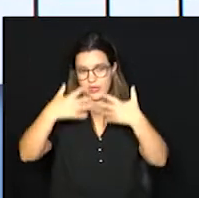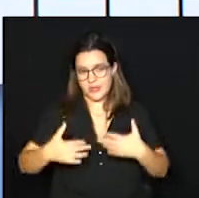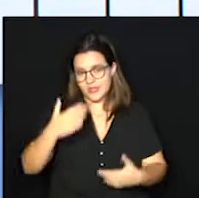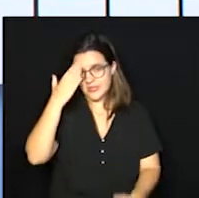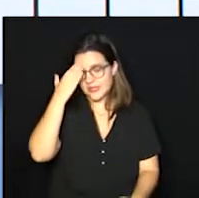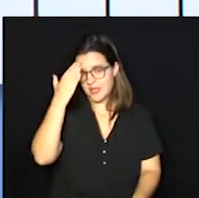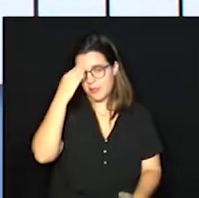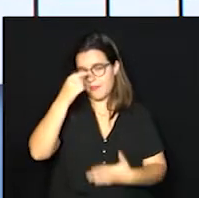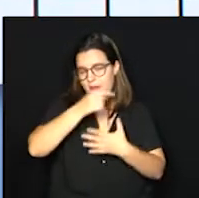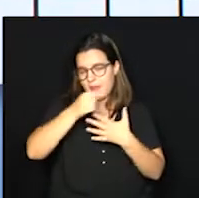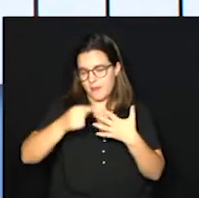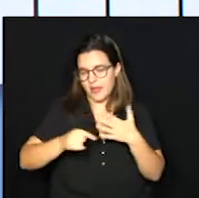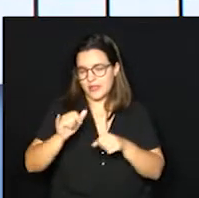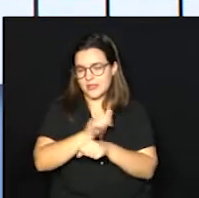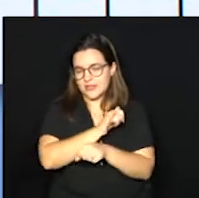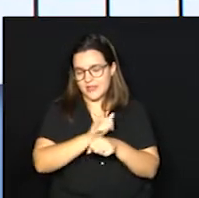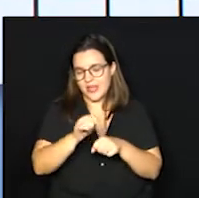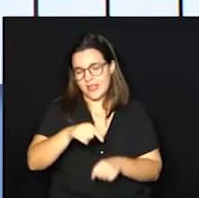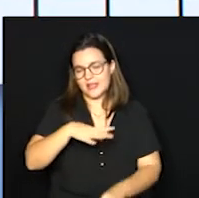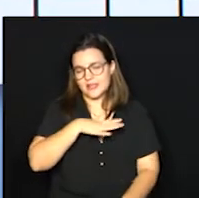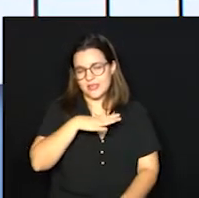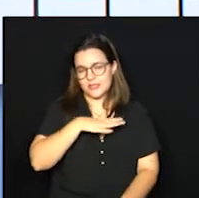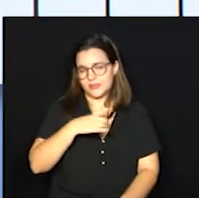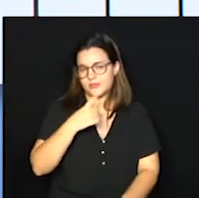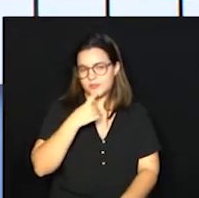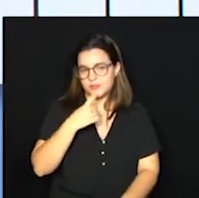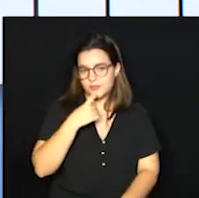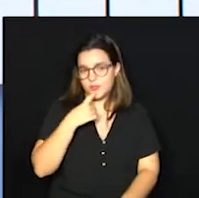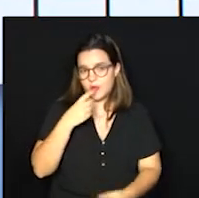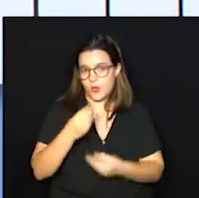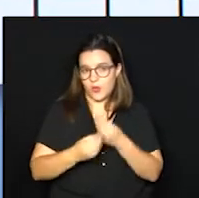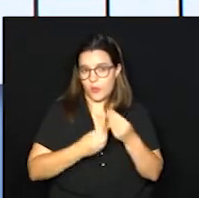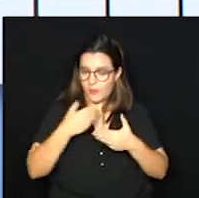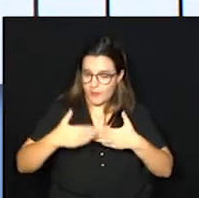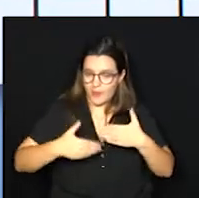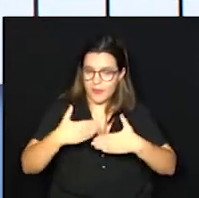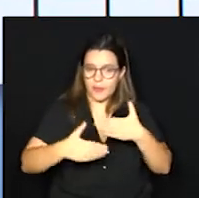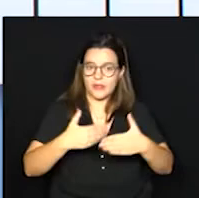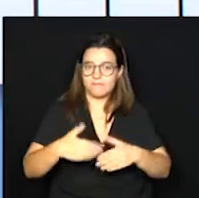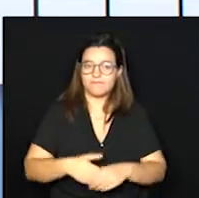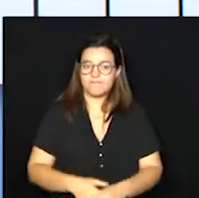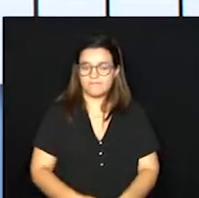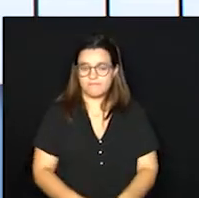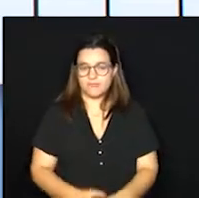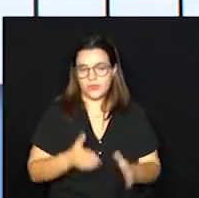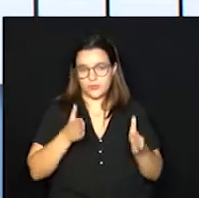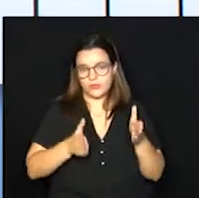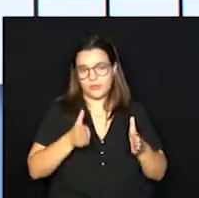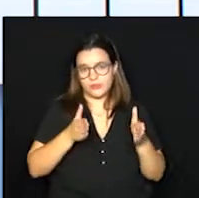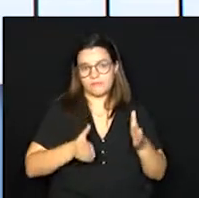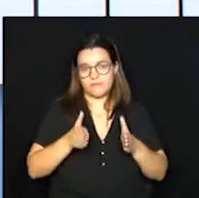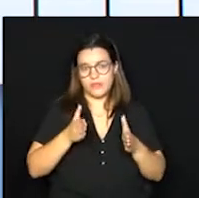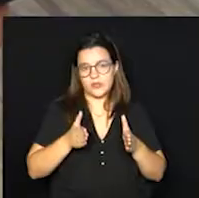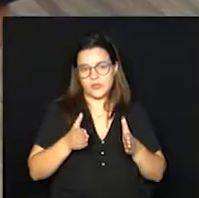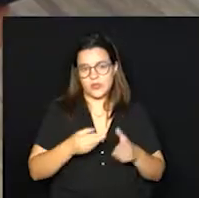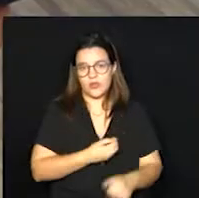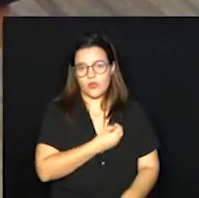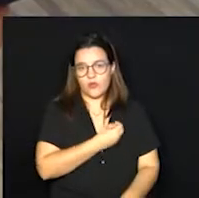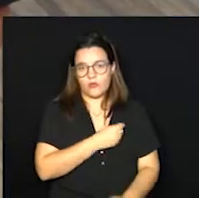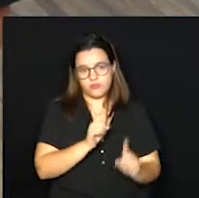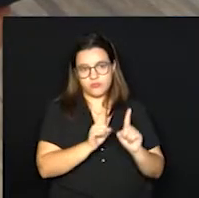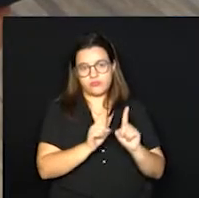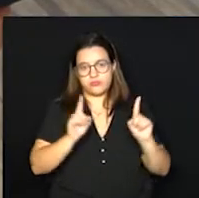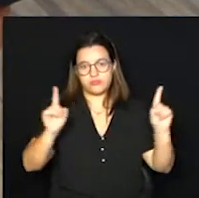quais as medidas tomadas aqui na cidade de Campinas e quais os próximos passos nesse processo de agora conviver